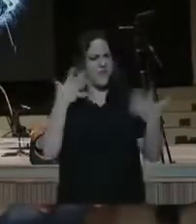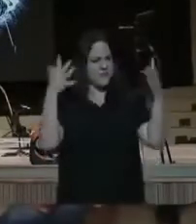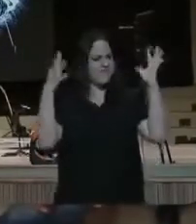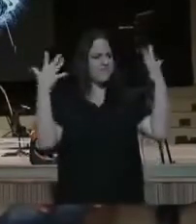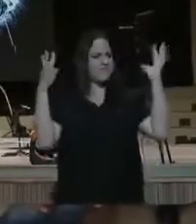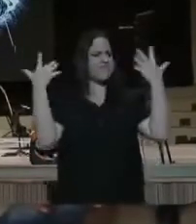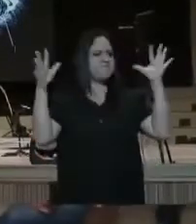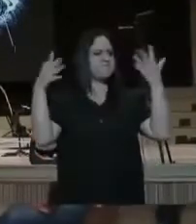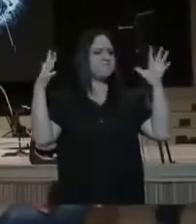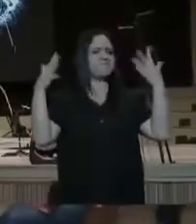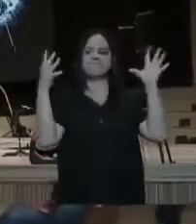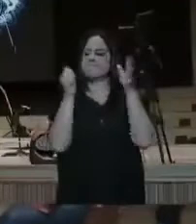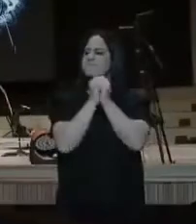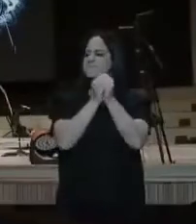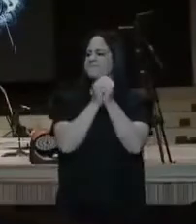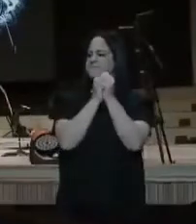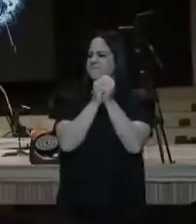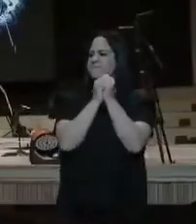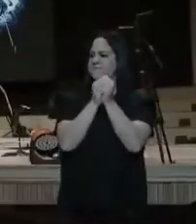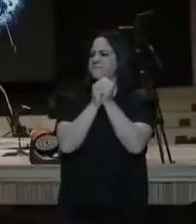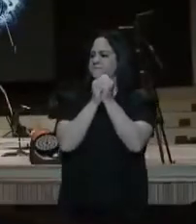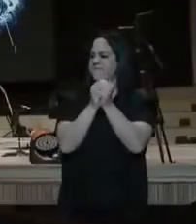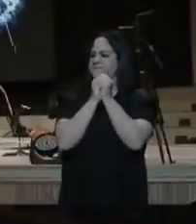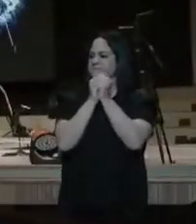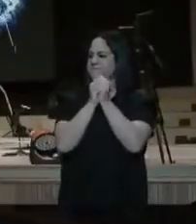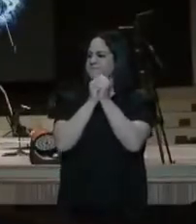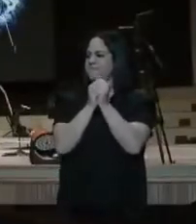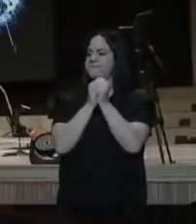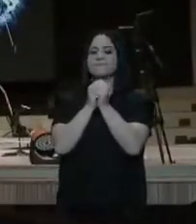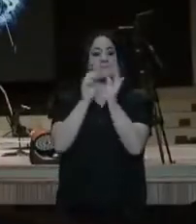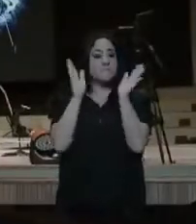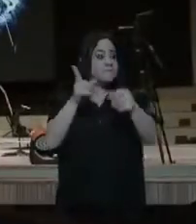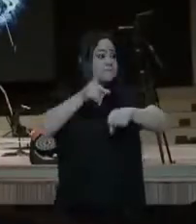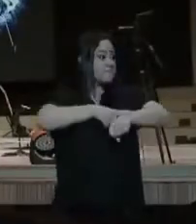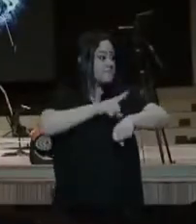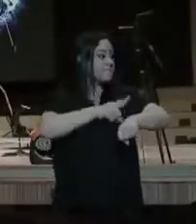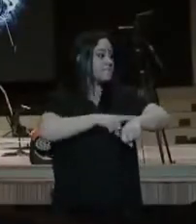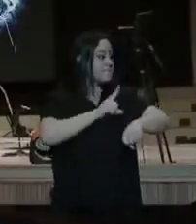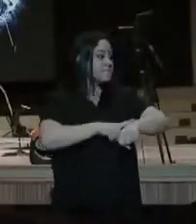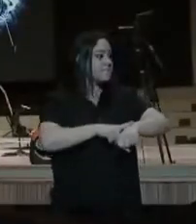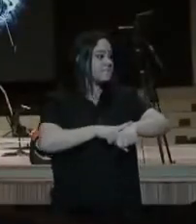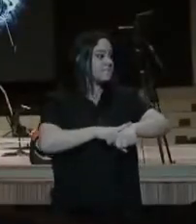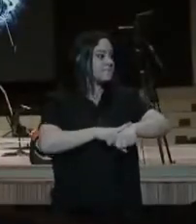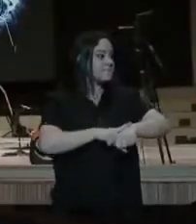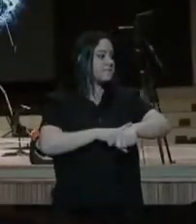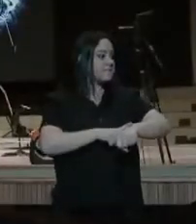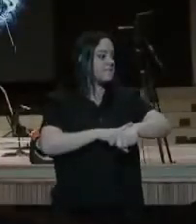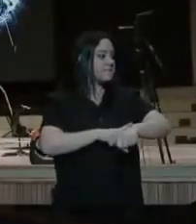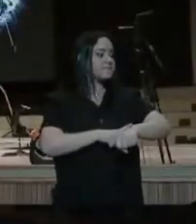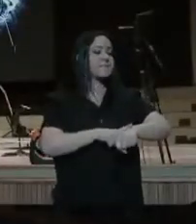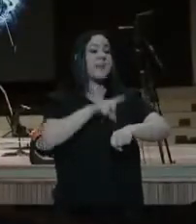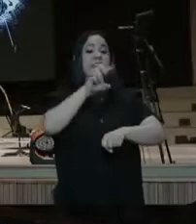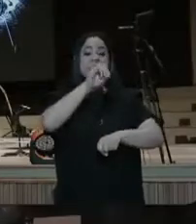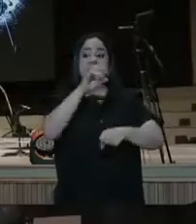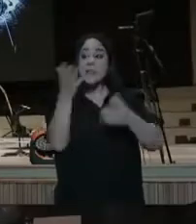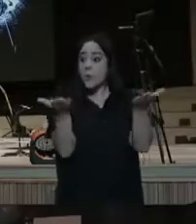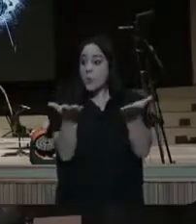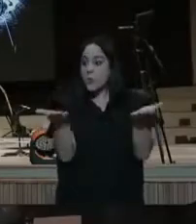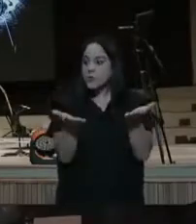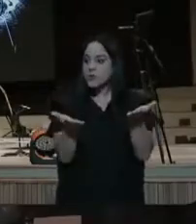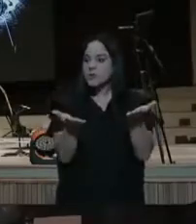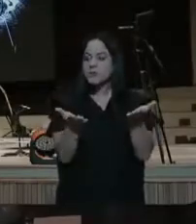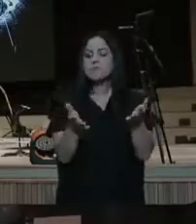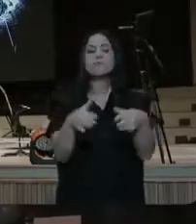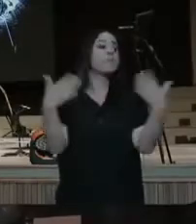beija-a nem já é tempo senão hoje então